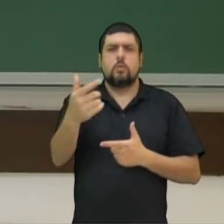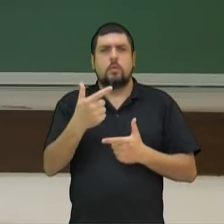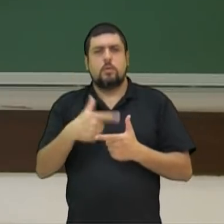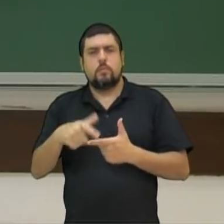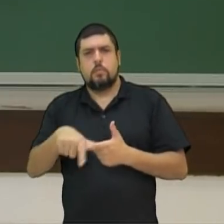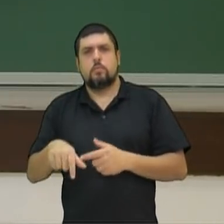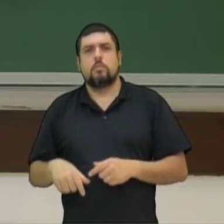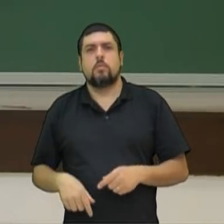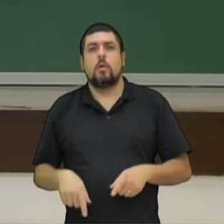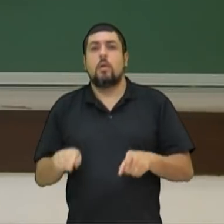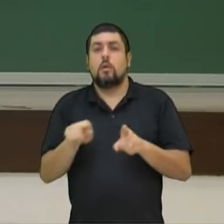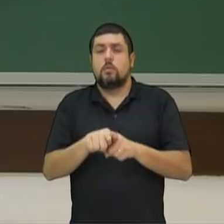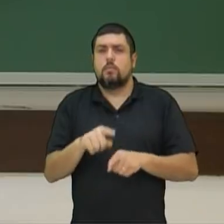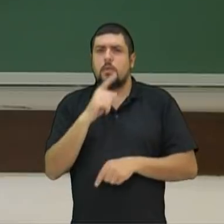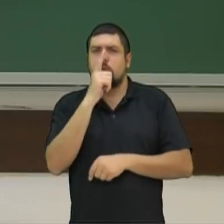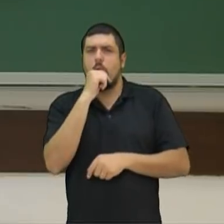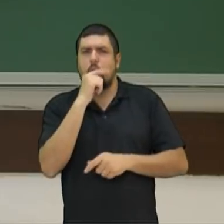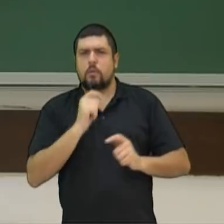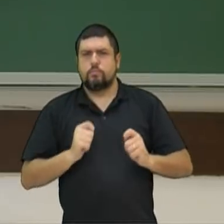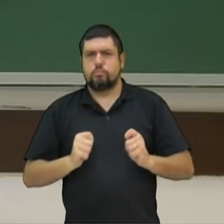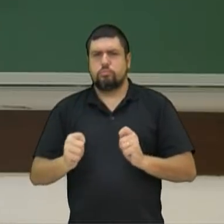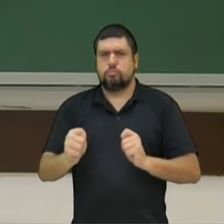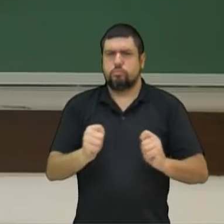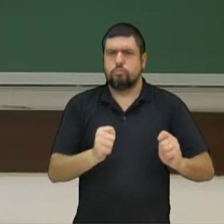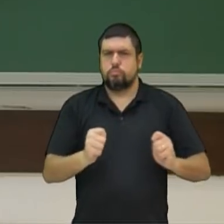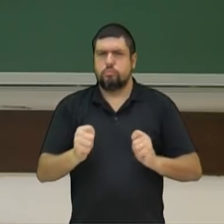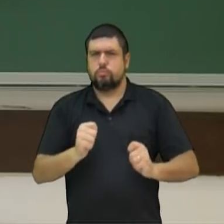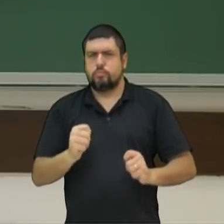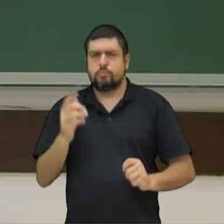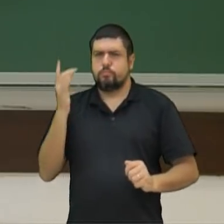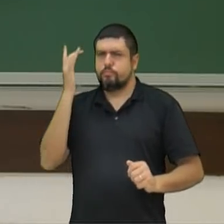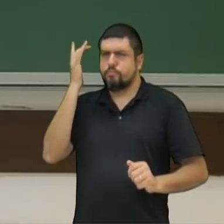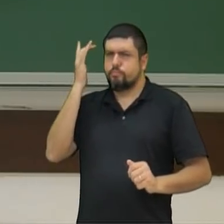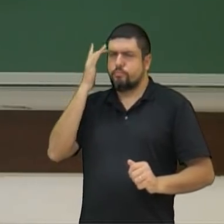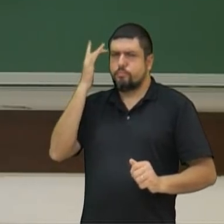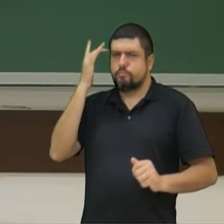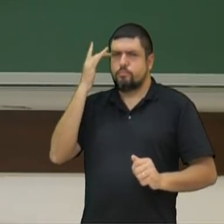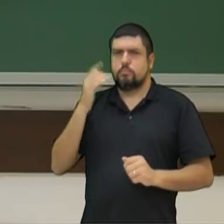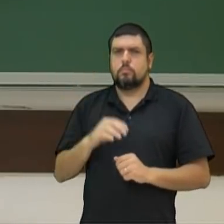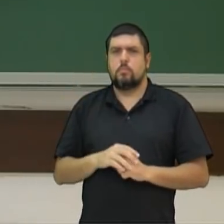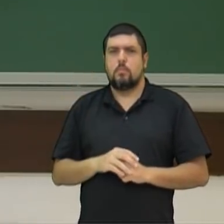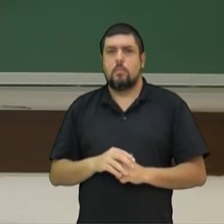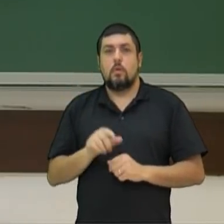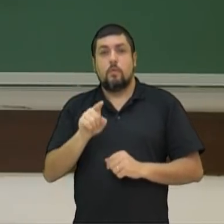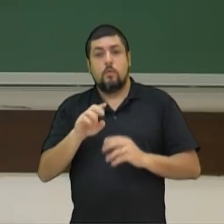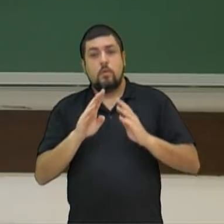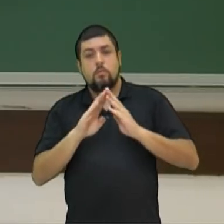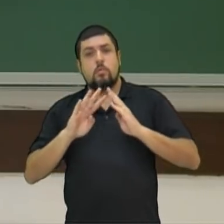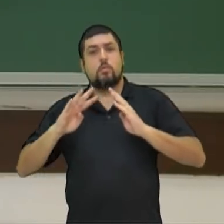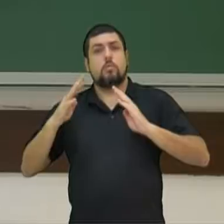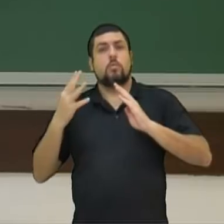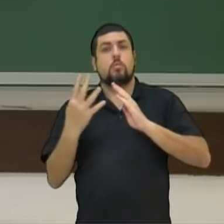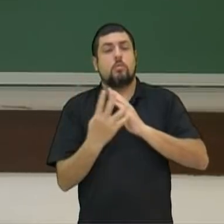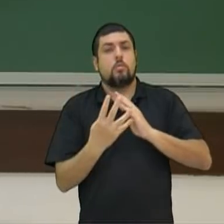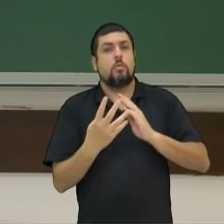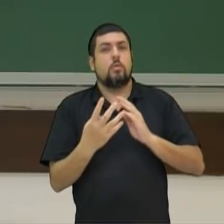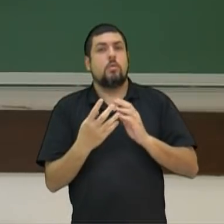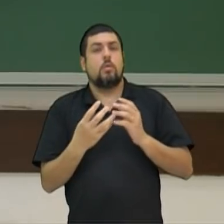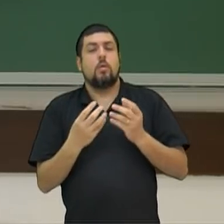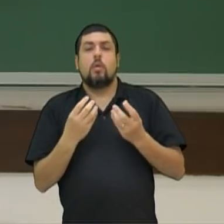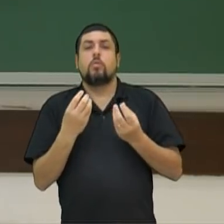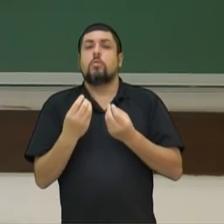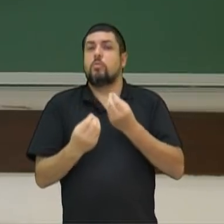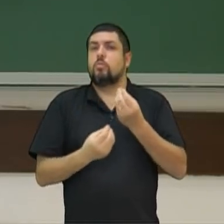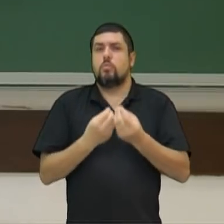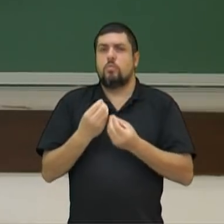de água, então use a água com mais sabedoria do que você já faz. Para o seu período de isolamento ser saudável, não somente